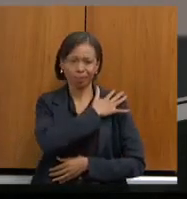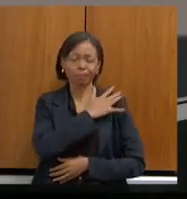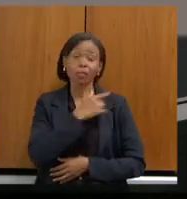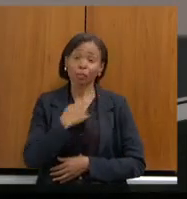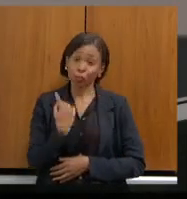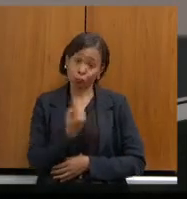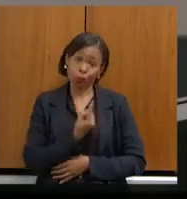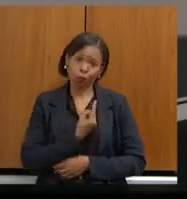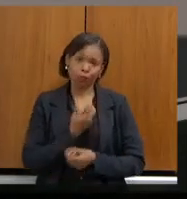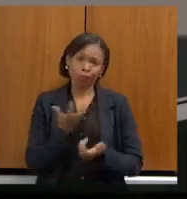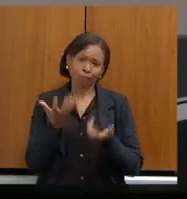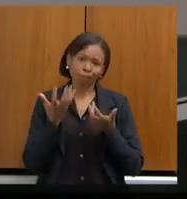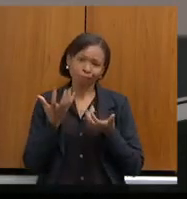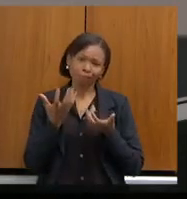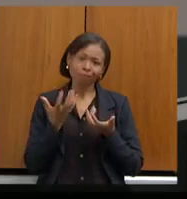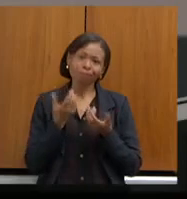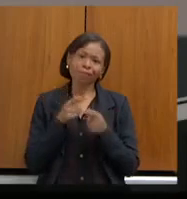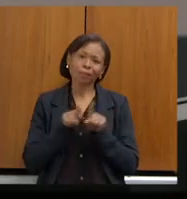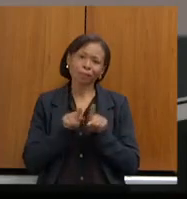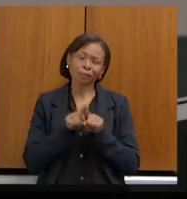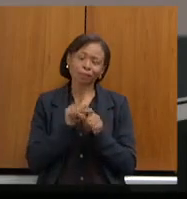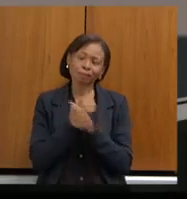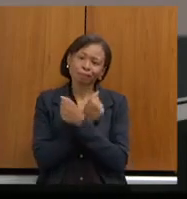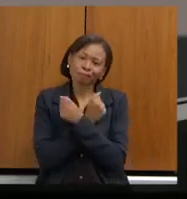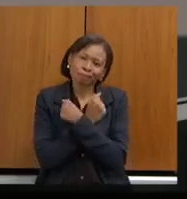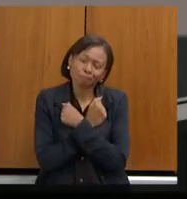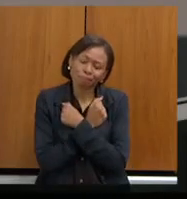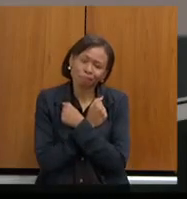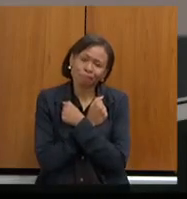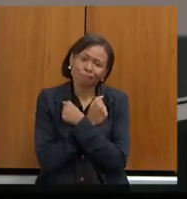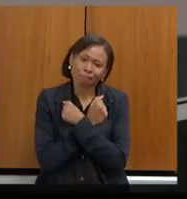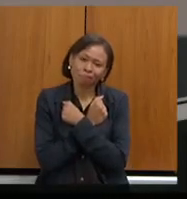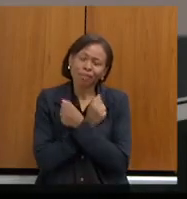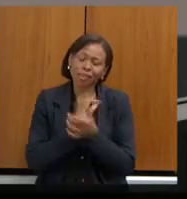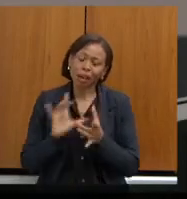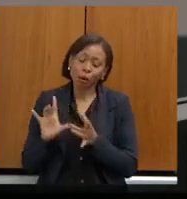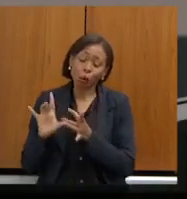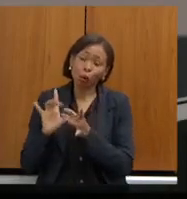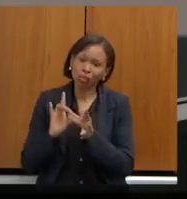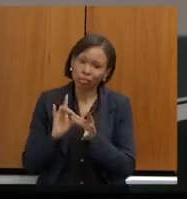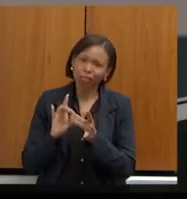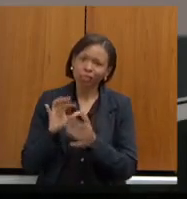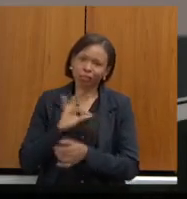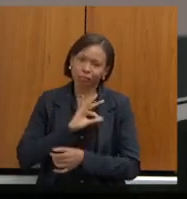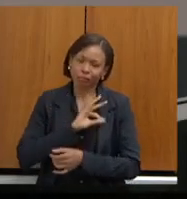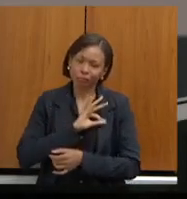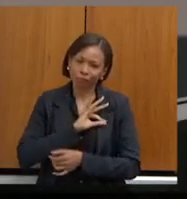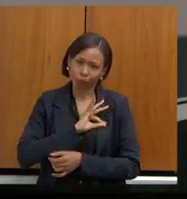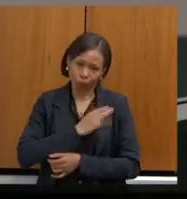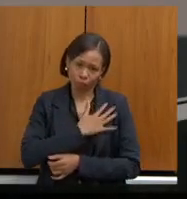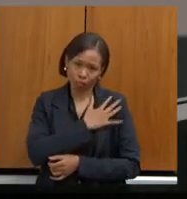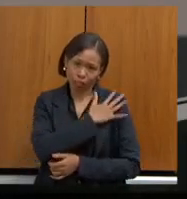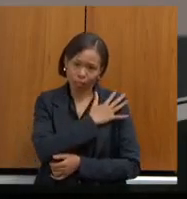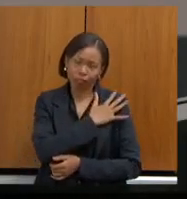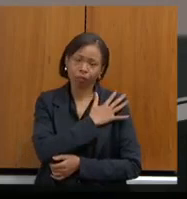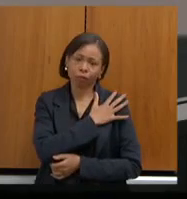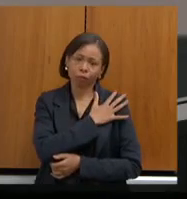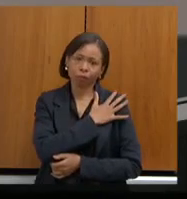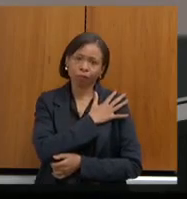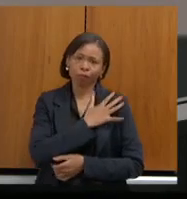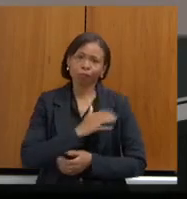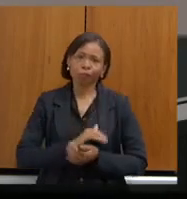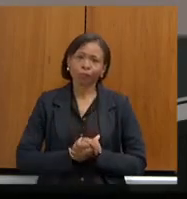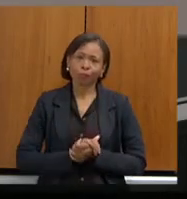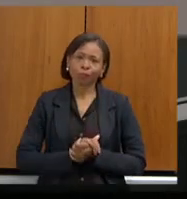queremos aqui dar um abraço a união dos militares ao Coronel José do Patrocínio na e a outro